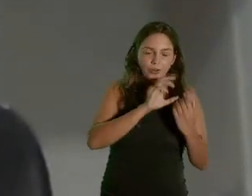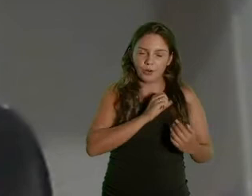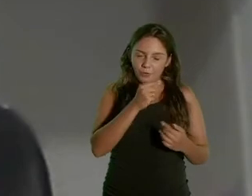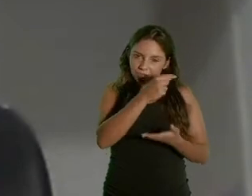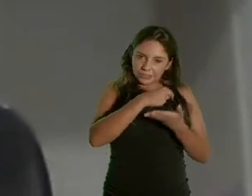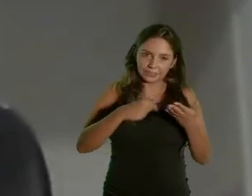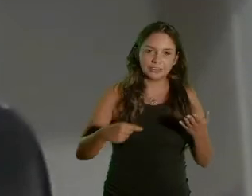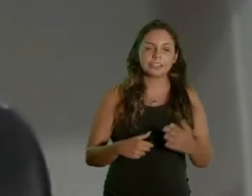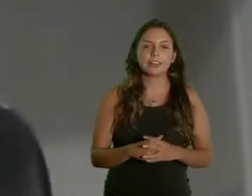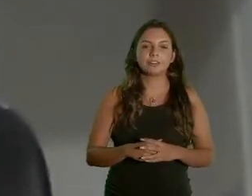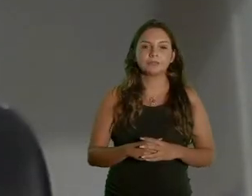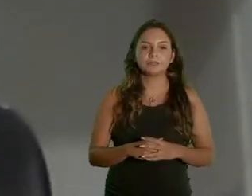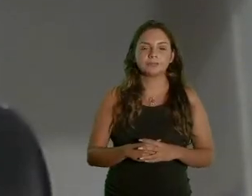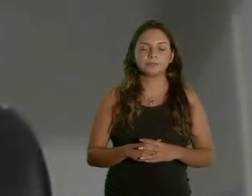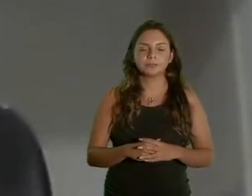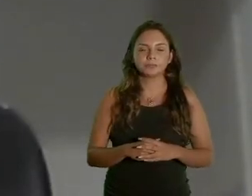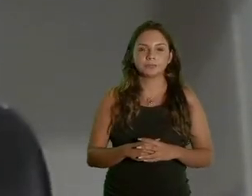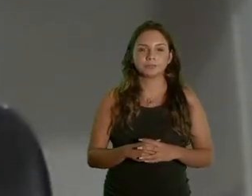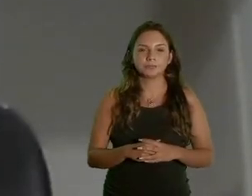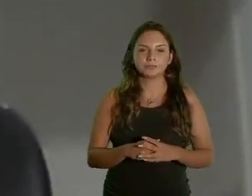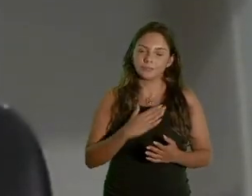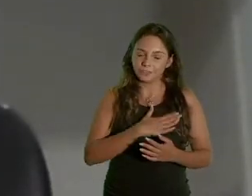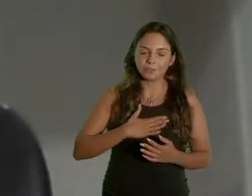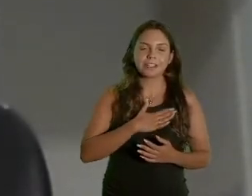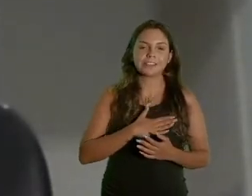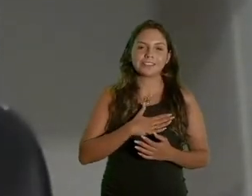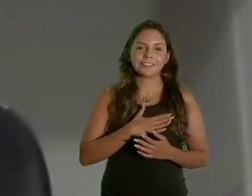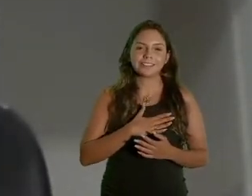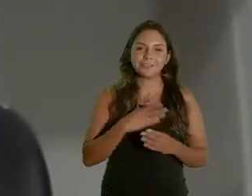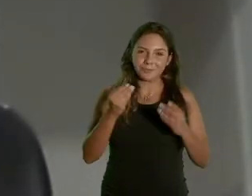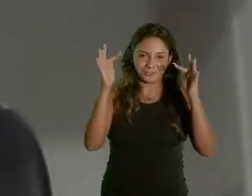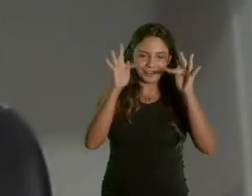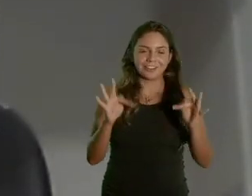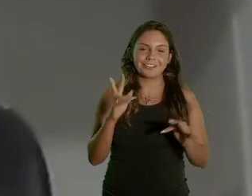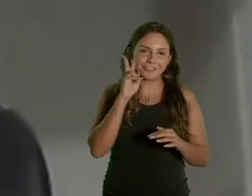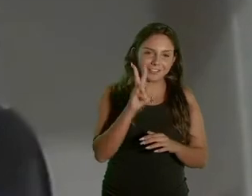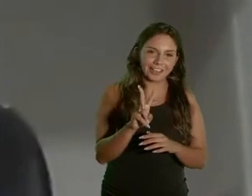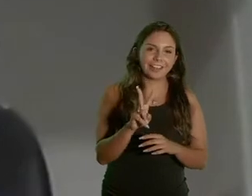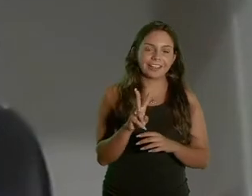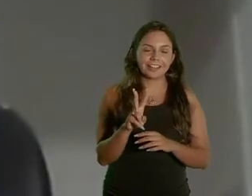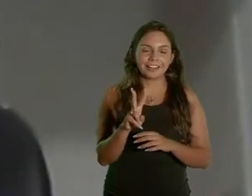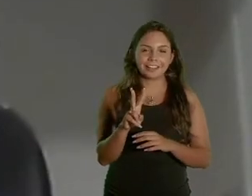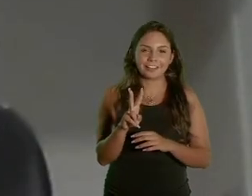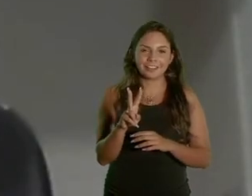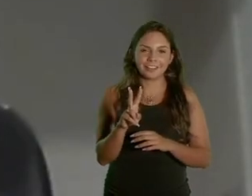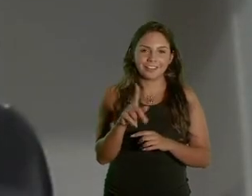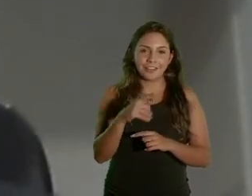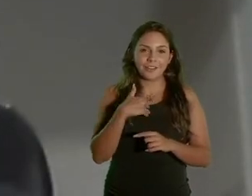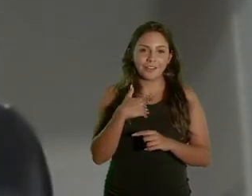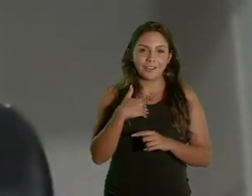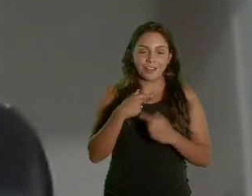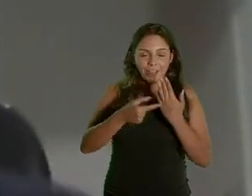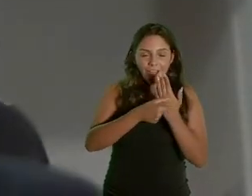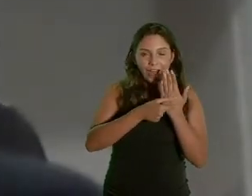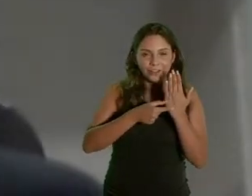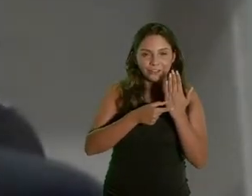que ele escreve e foi um prazer enorme ver que alguém que é o autor do meu conto